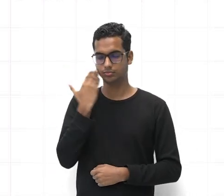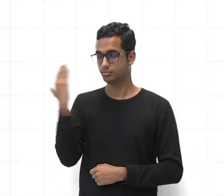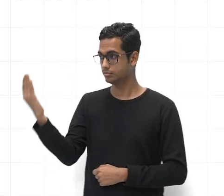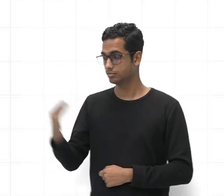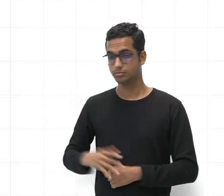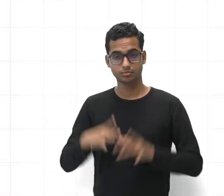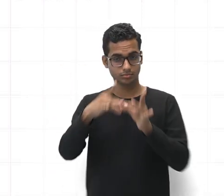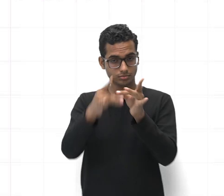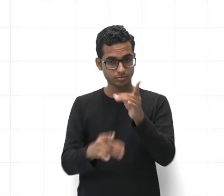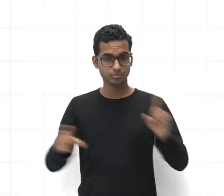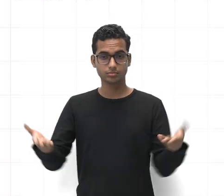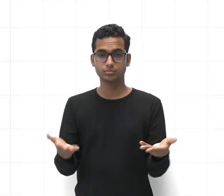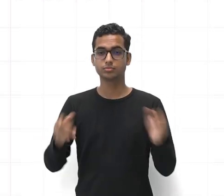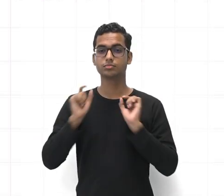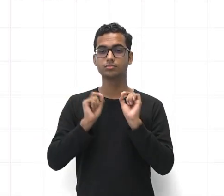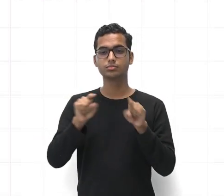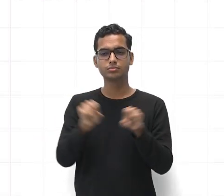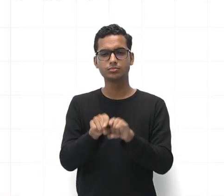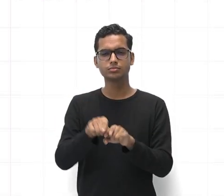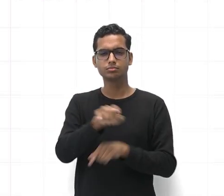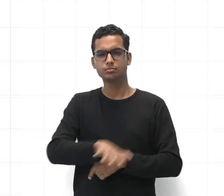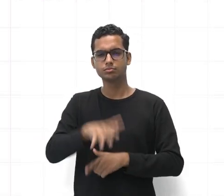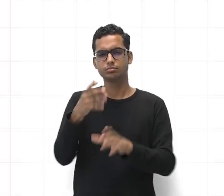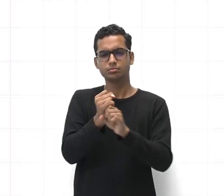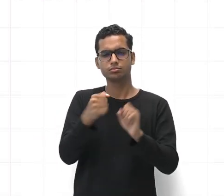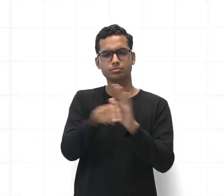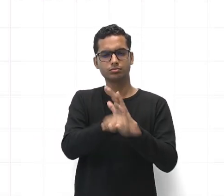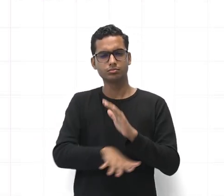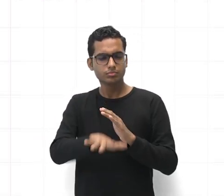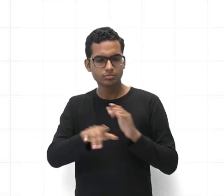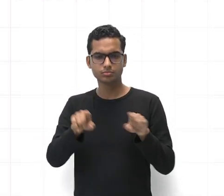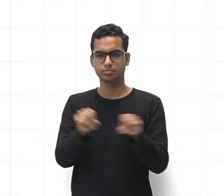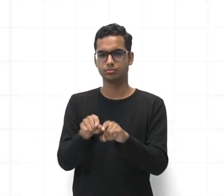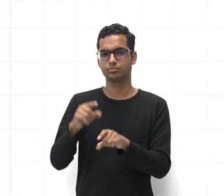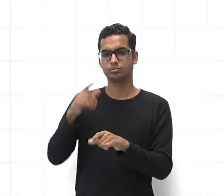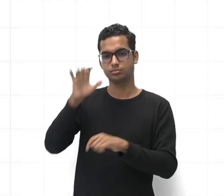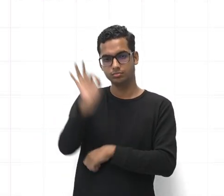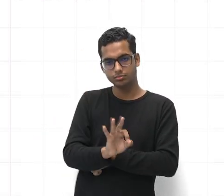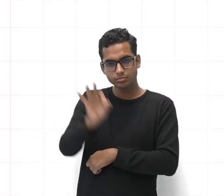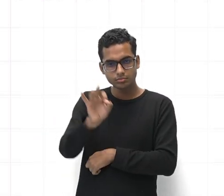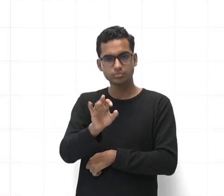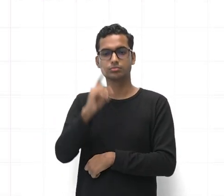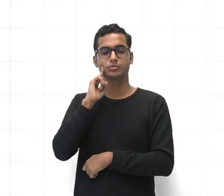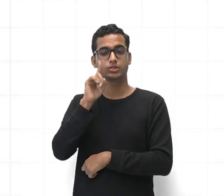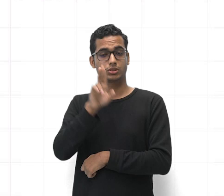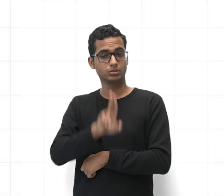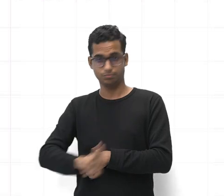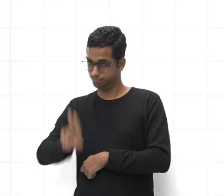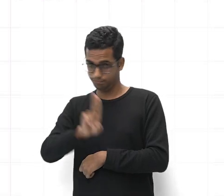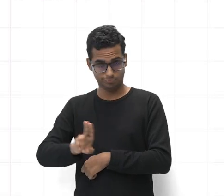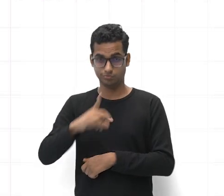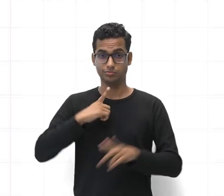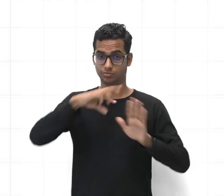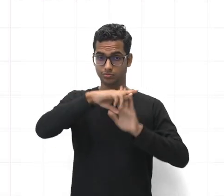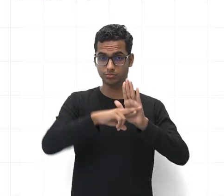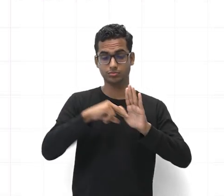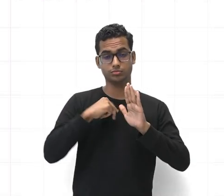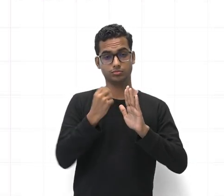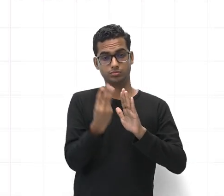porcentagem. Detalhamento: problemas com porcentagem sem fazer uso de regra de 3, com estratégias